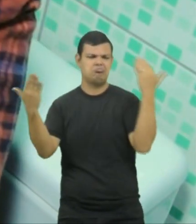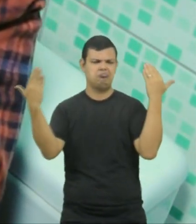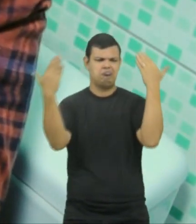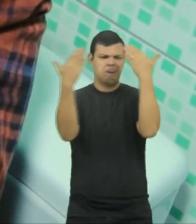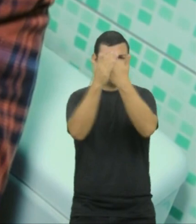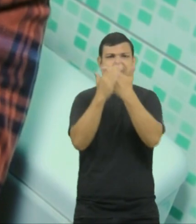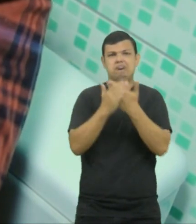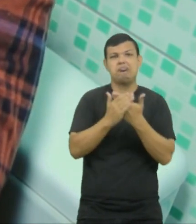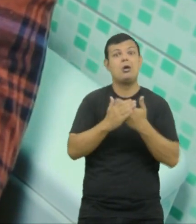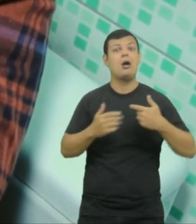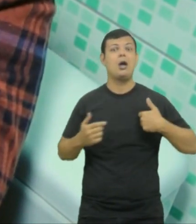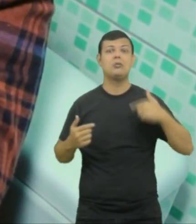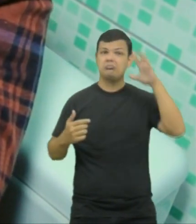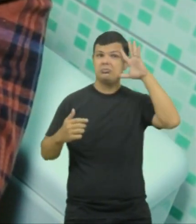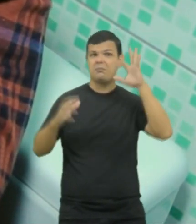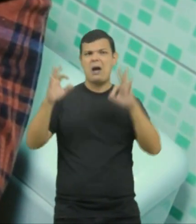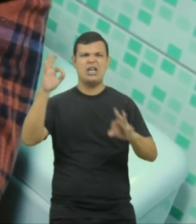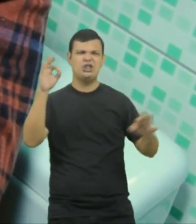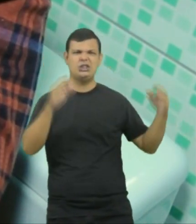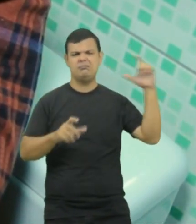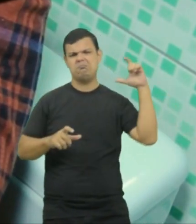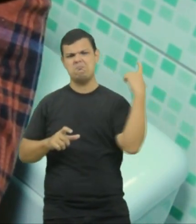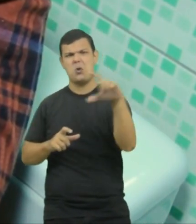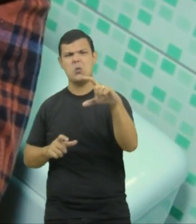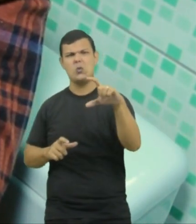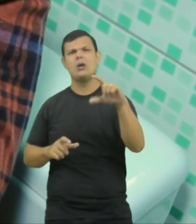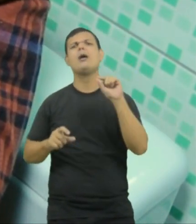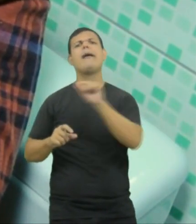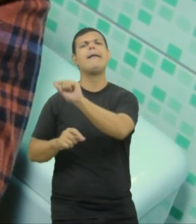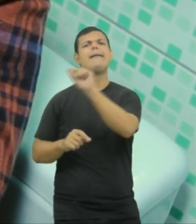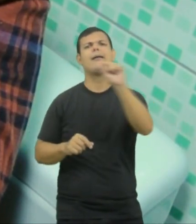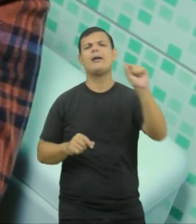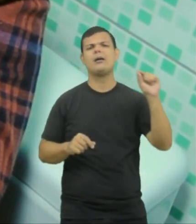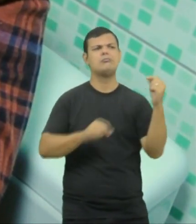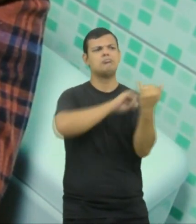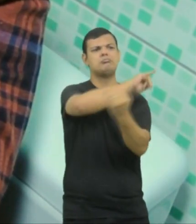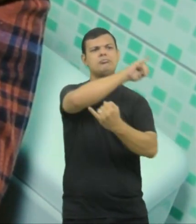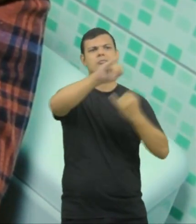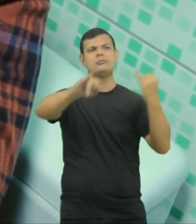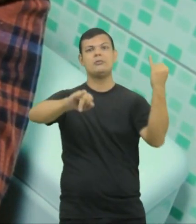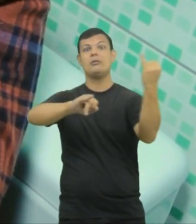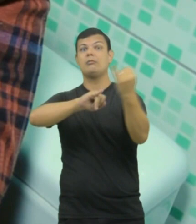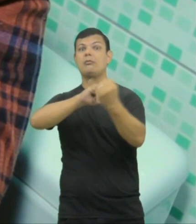que falar bem, porque não tem por que falar mal.